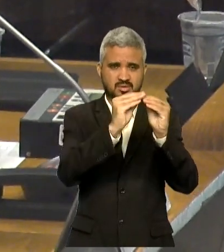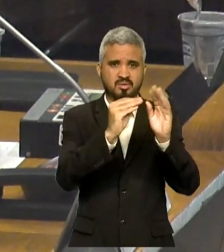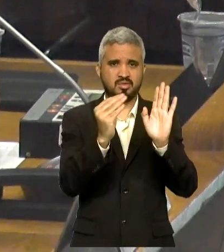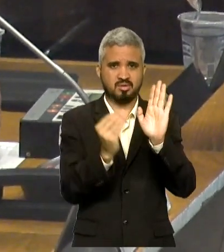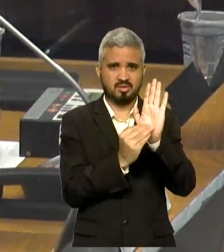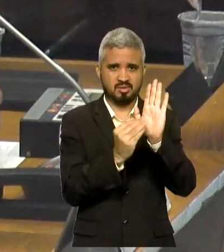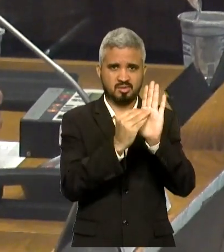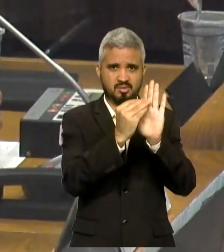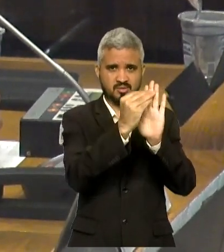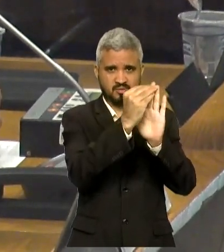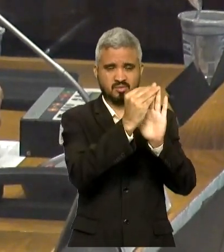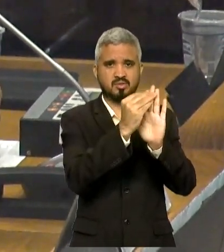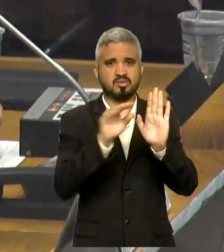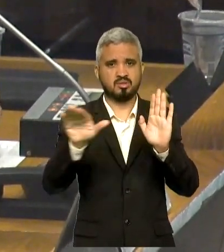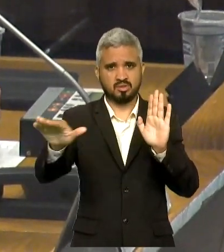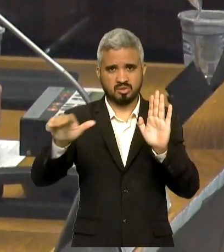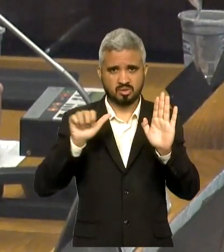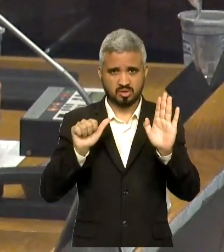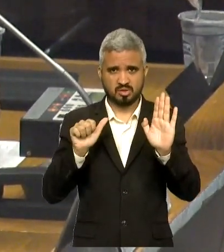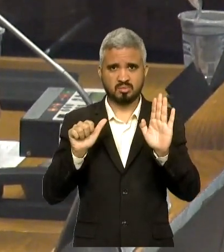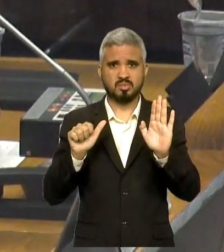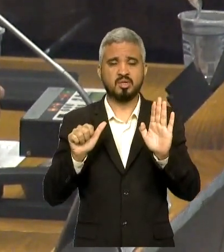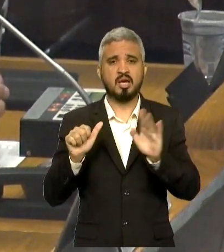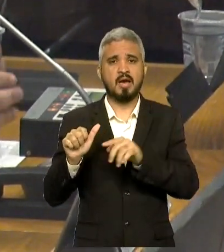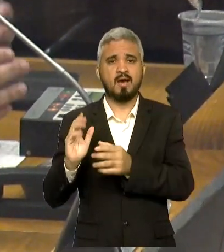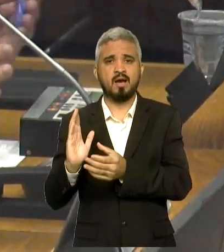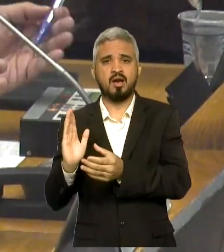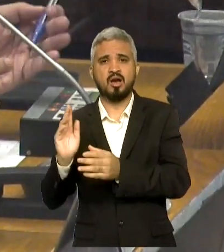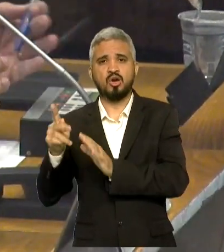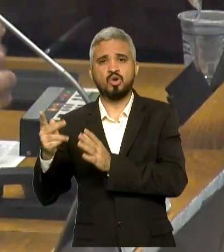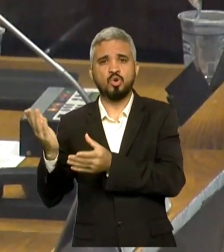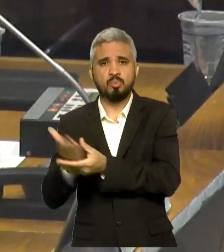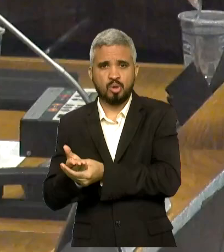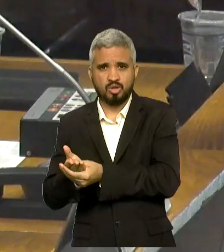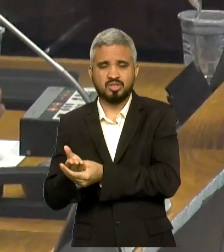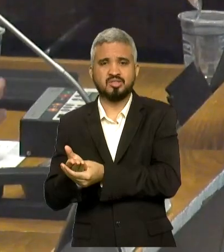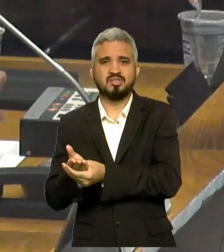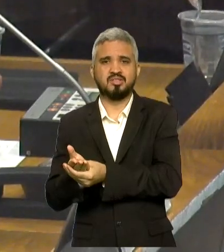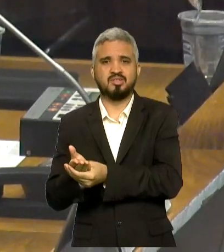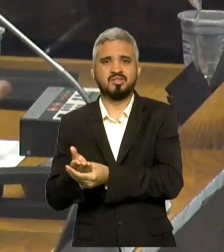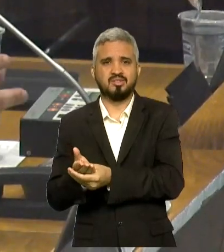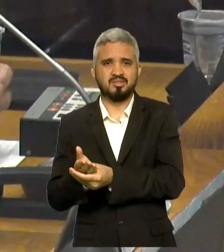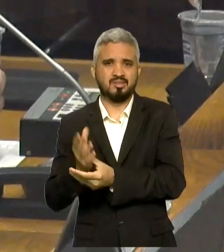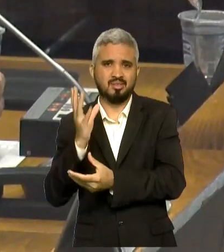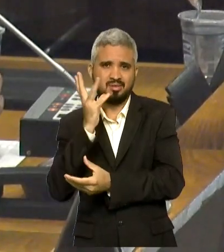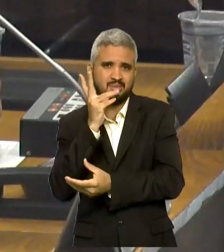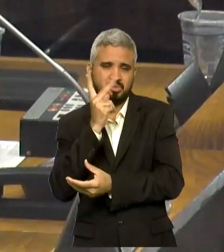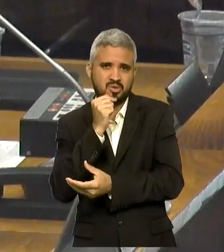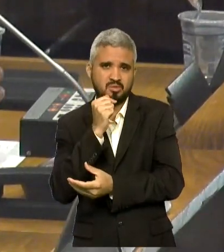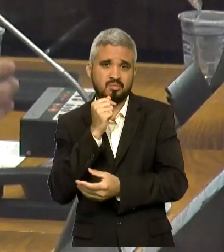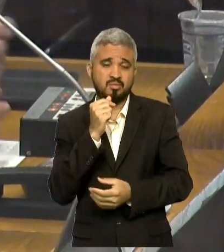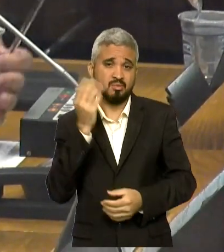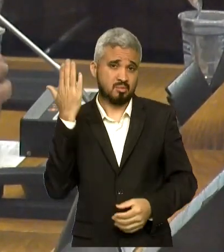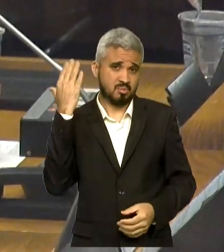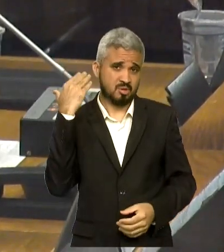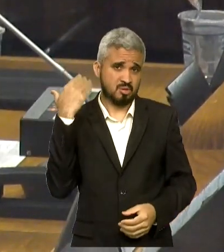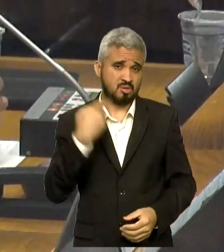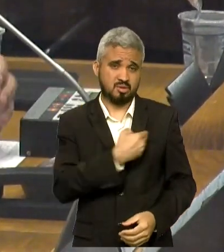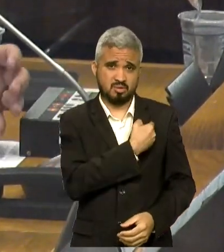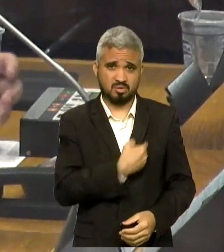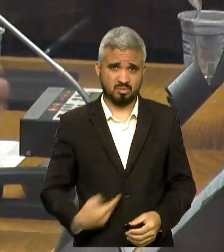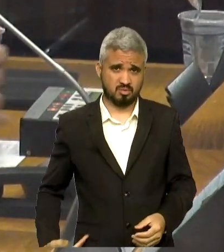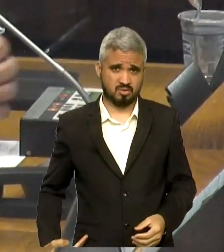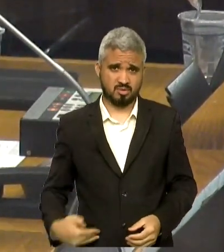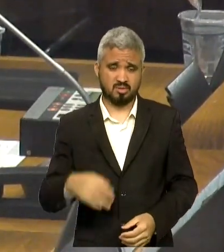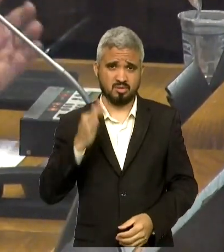são nomeados e ficam com os processos subjúdices. Houve, ainda no governo anterior do governador Flávio Dino, houve uma